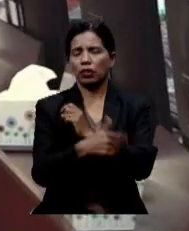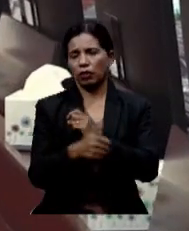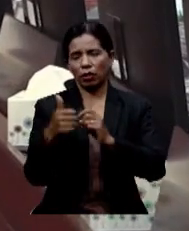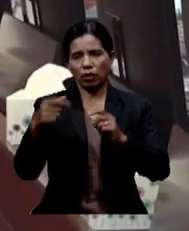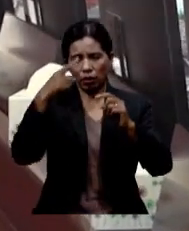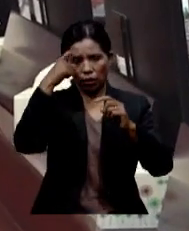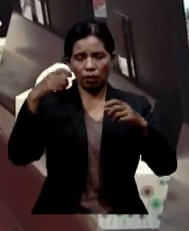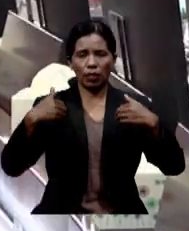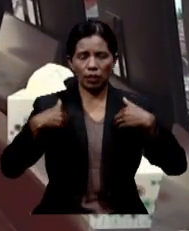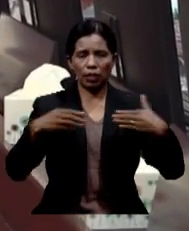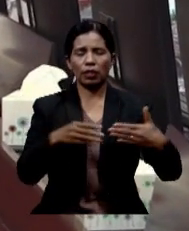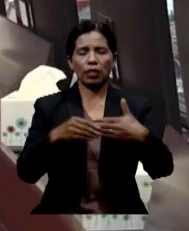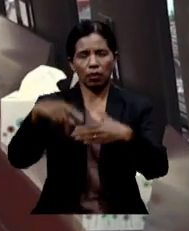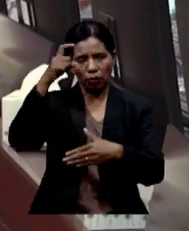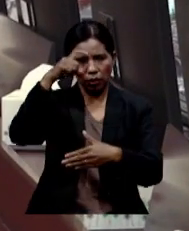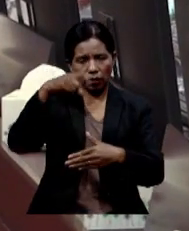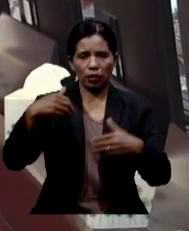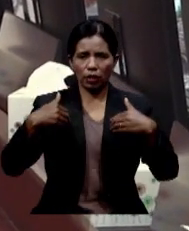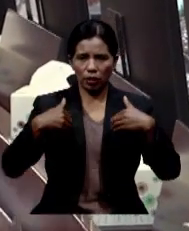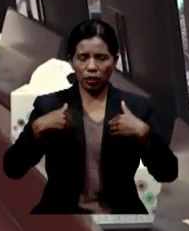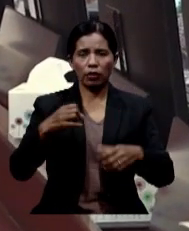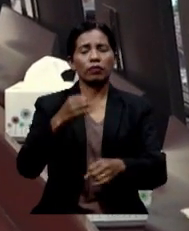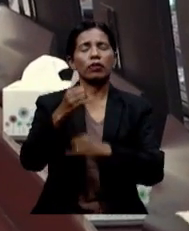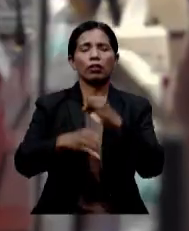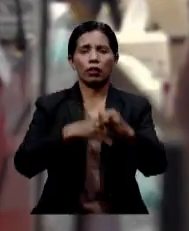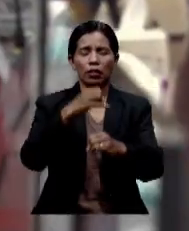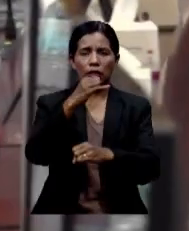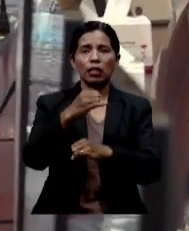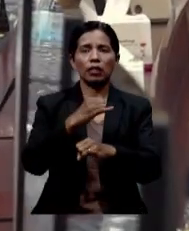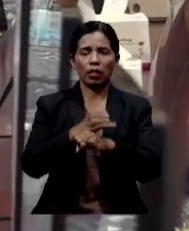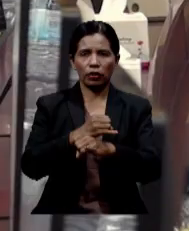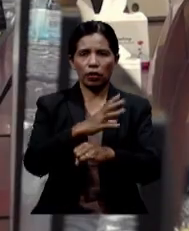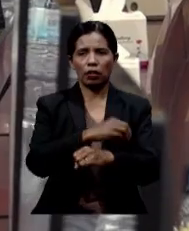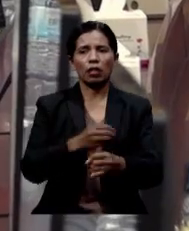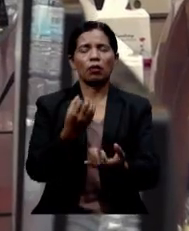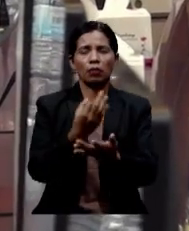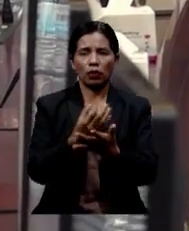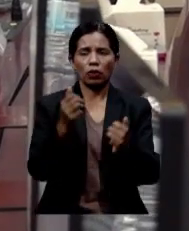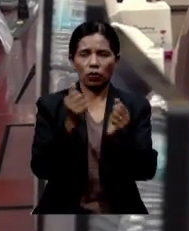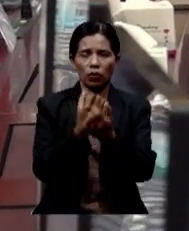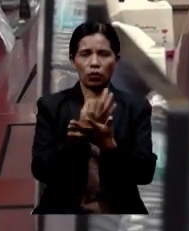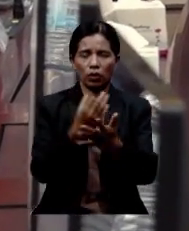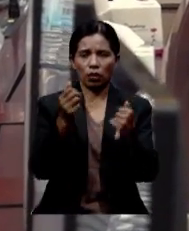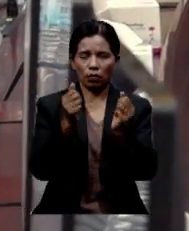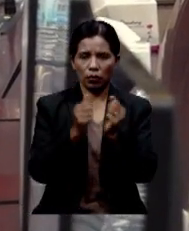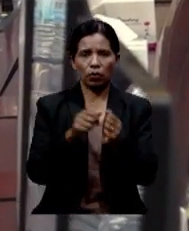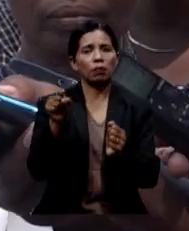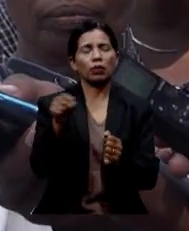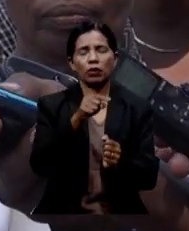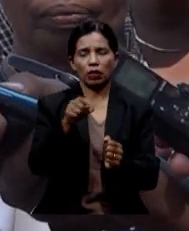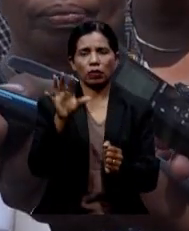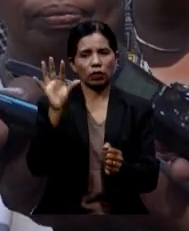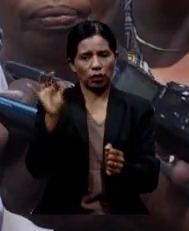liderança nebe matenek, no ia investimento internacional, nebe hatama lucro quase por cento cian. Mesmo que Raibot,